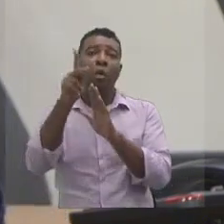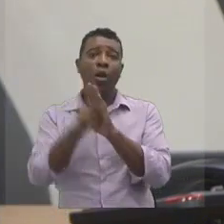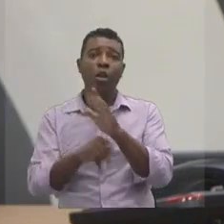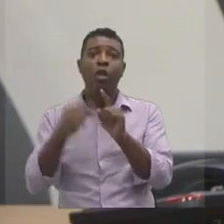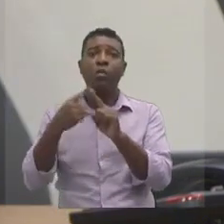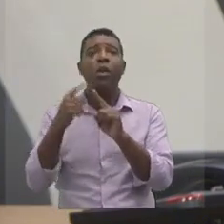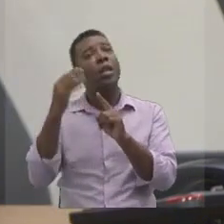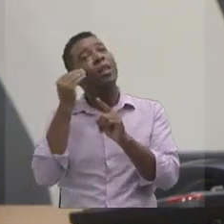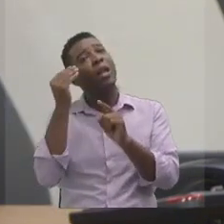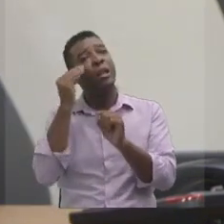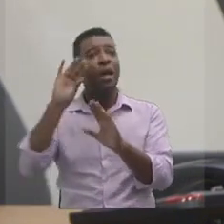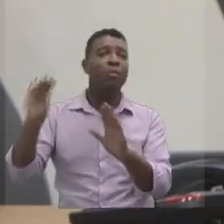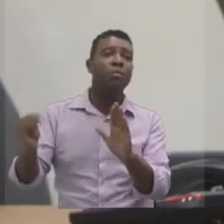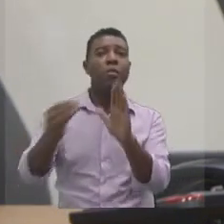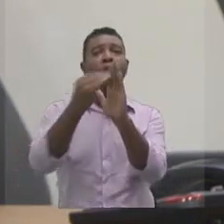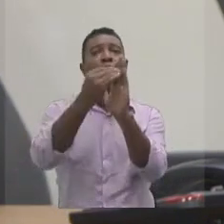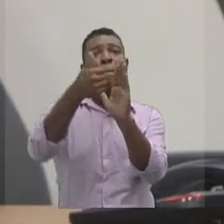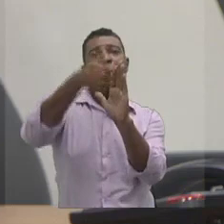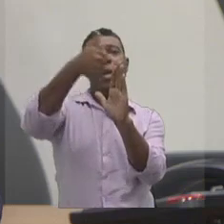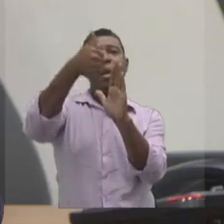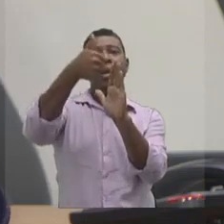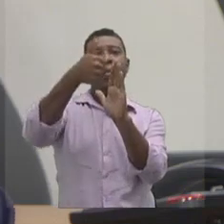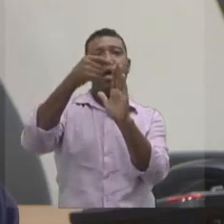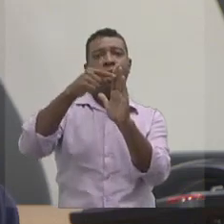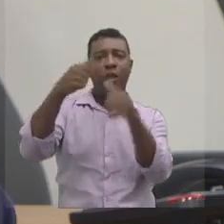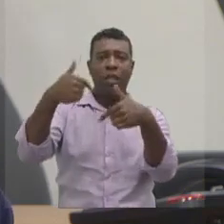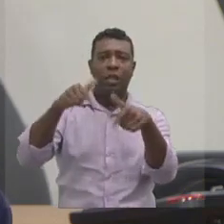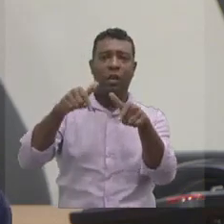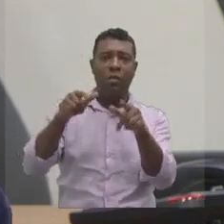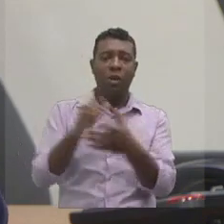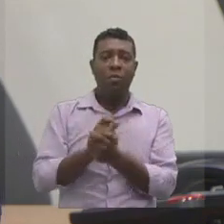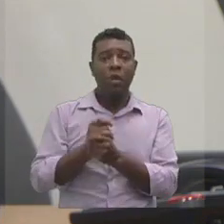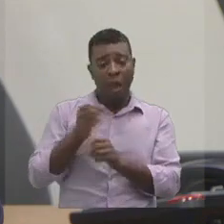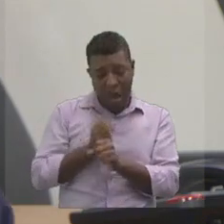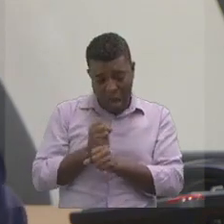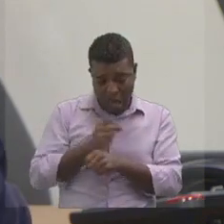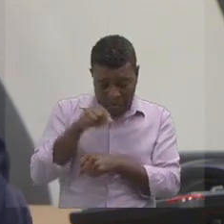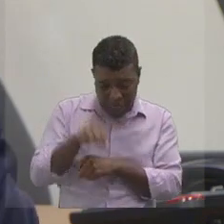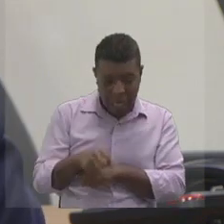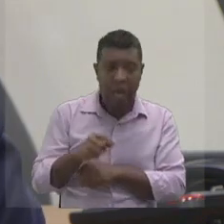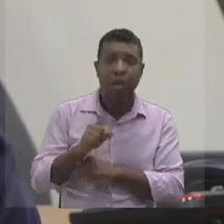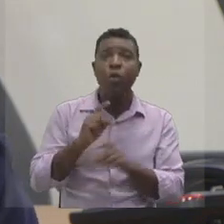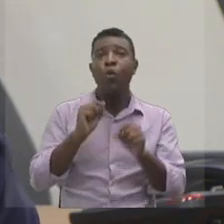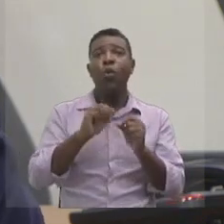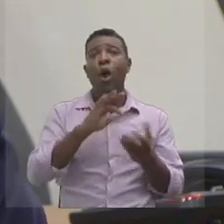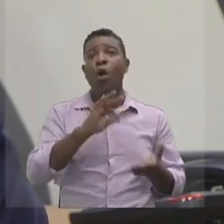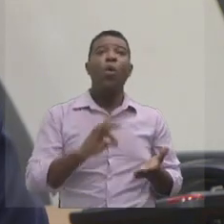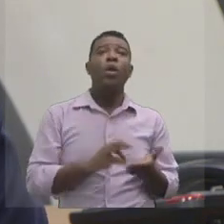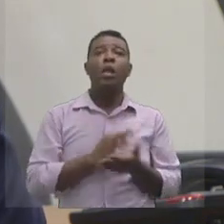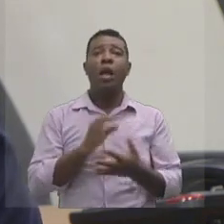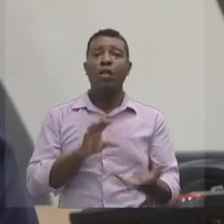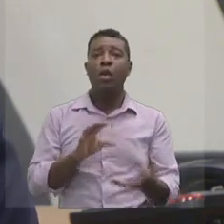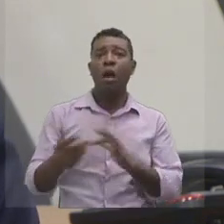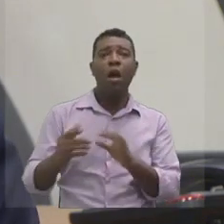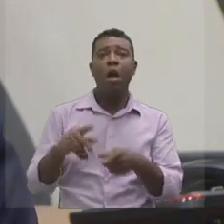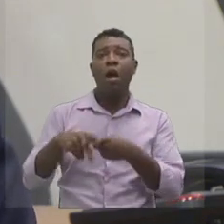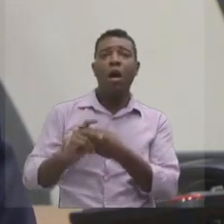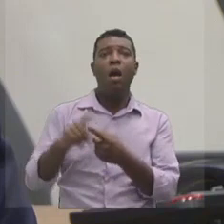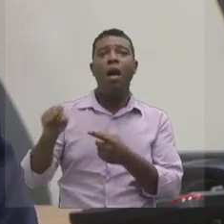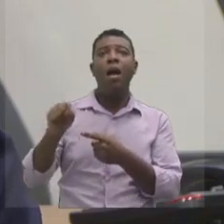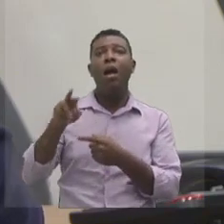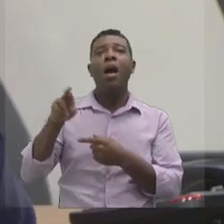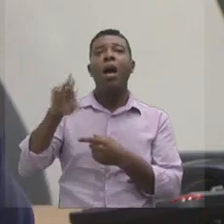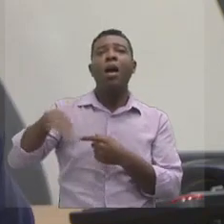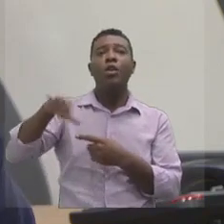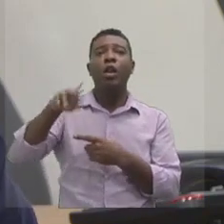priorização essa obra tá não tá E assim a gente pretende esse ano com o que a gente tem de contrato de manutenção na regional de Ponte